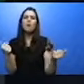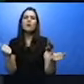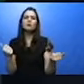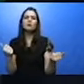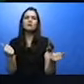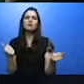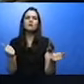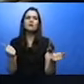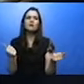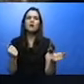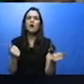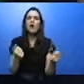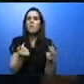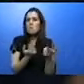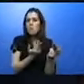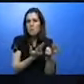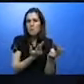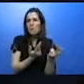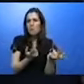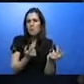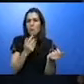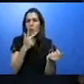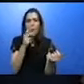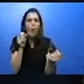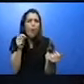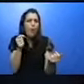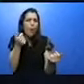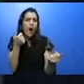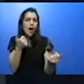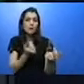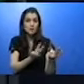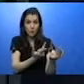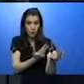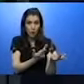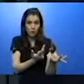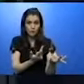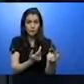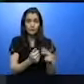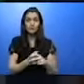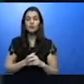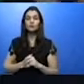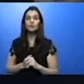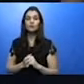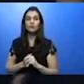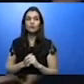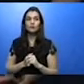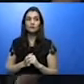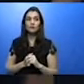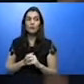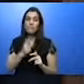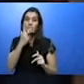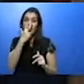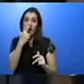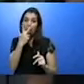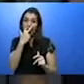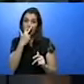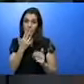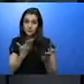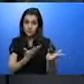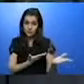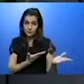Então, semelhança é algo que possui algo em comum. Parecido.